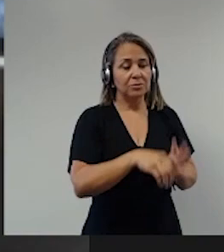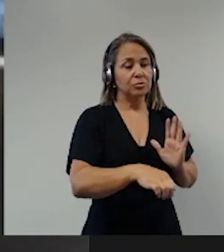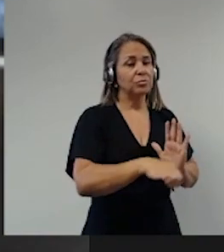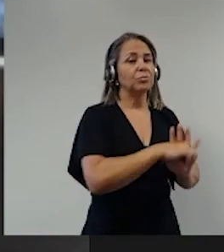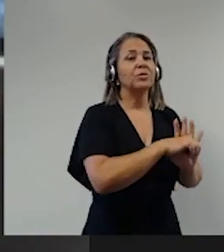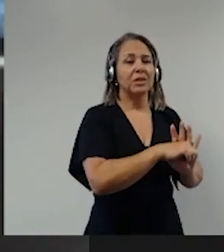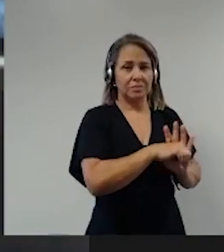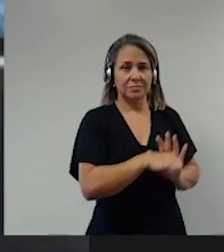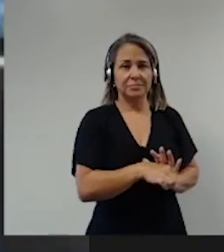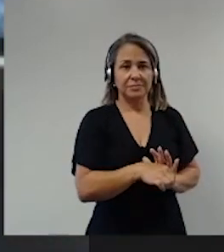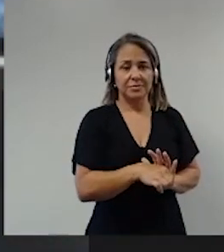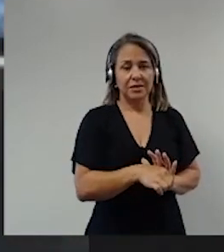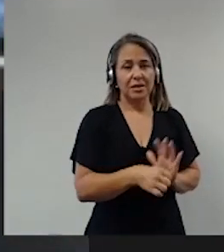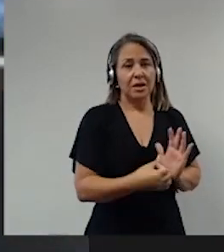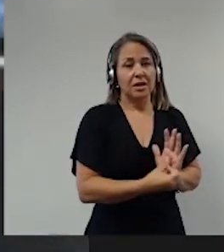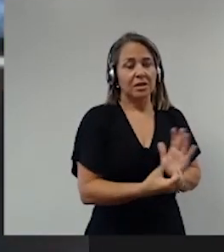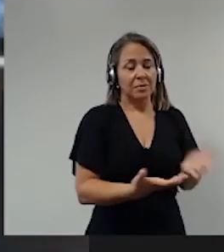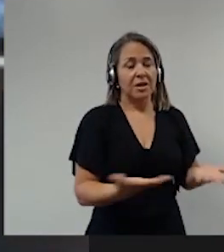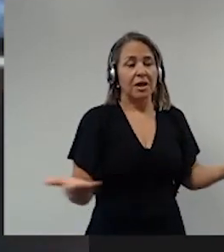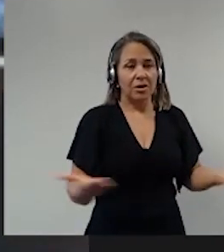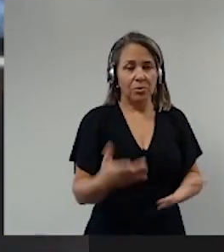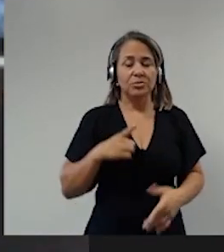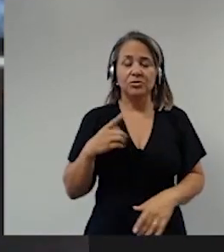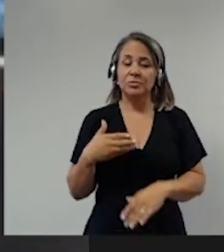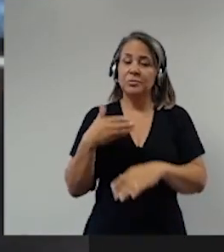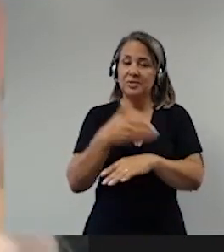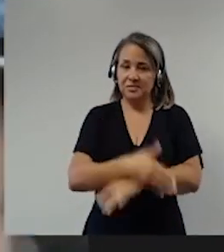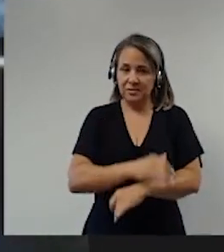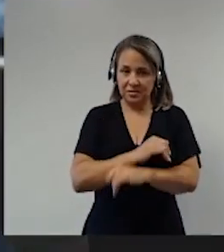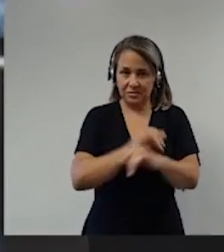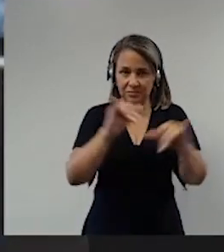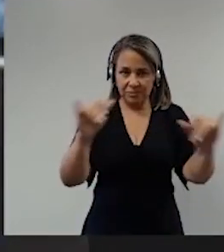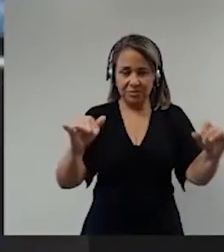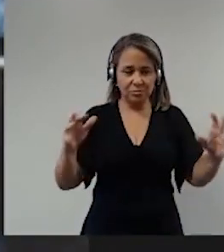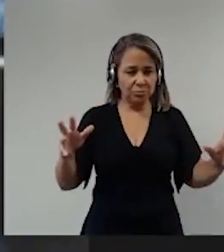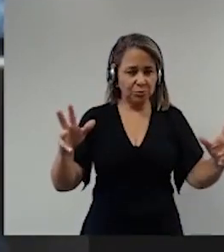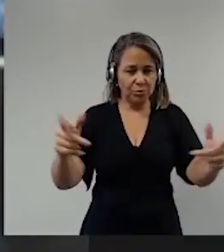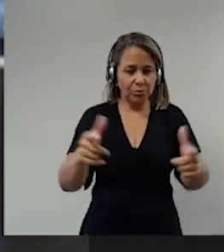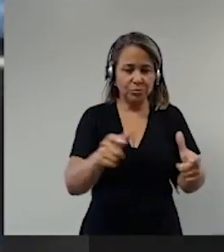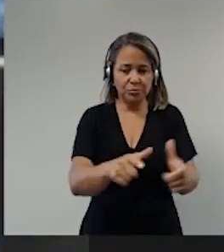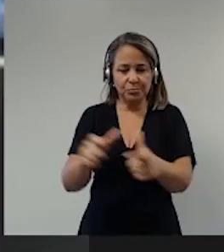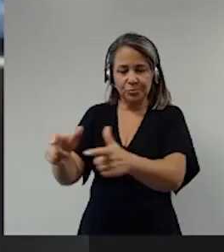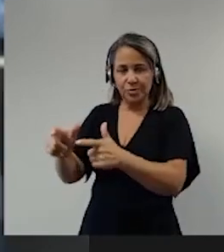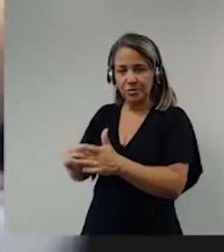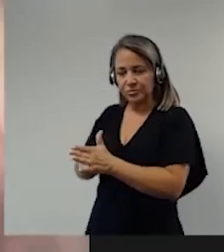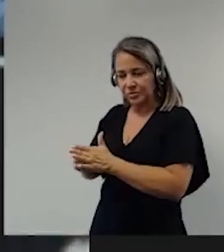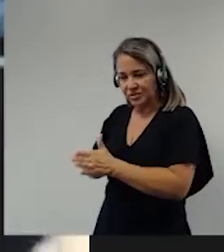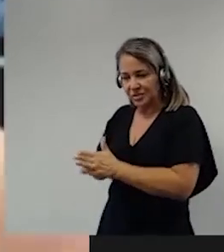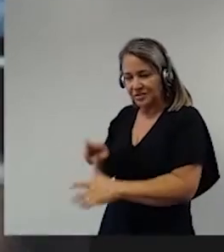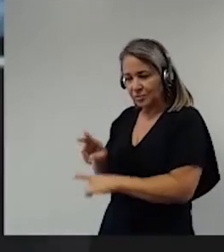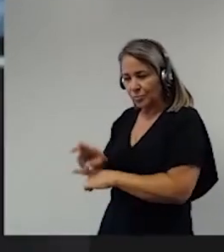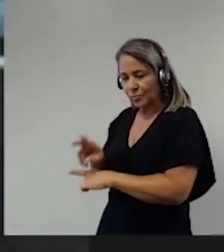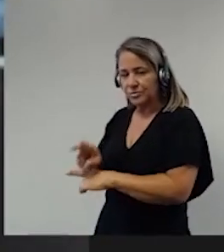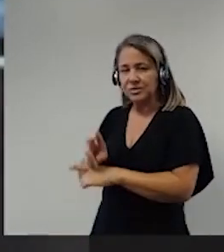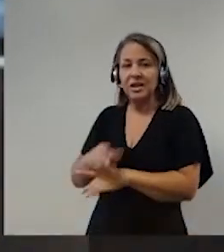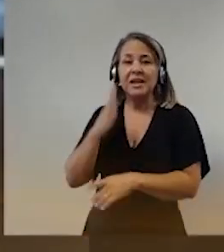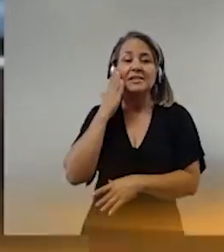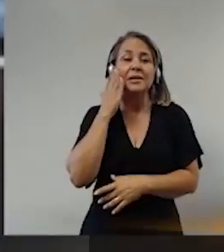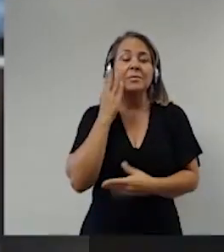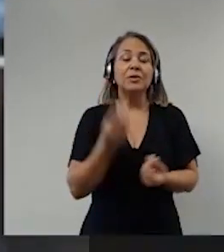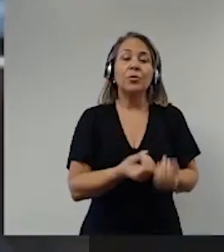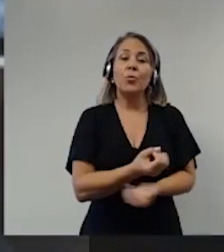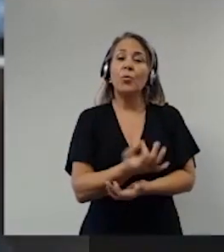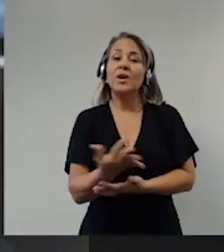né? E hoje, com essa lei de acesso à informação, com todos os órgãos de fiscalização e controle sabendo quais recursos